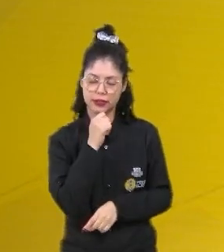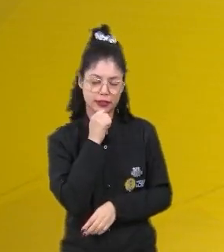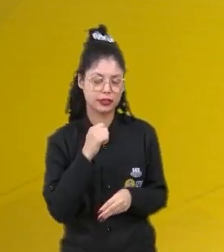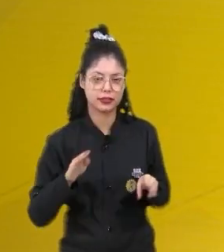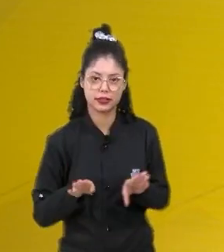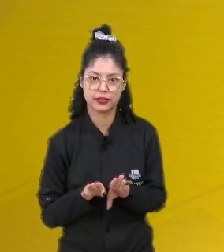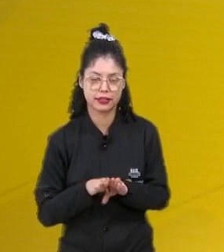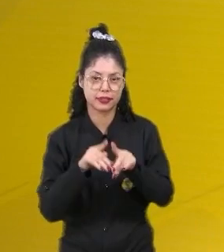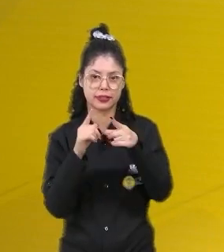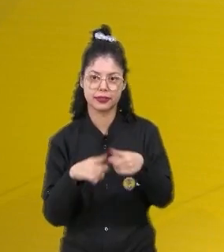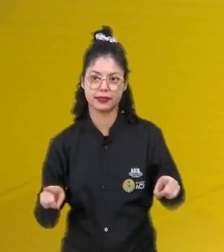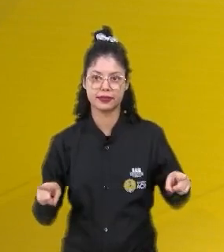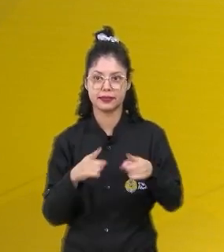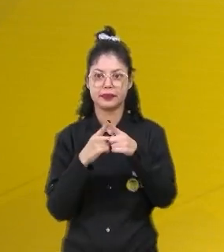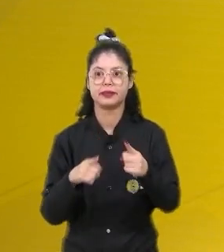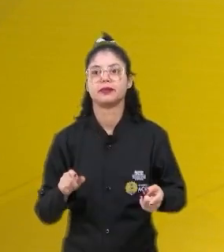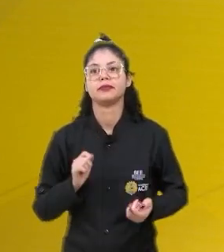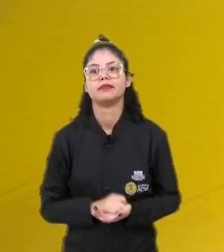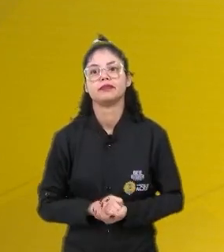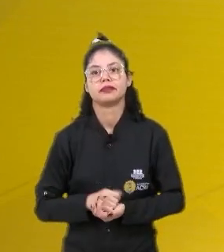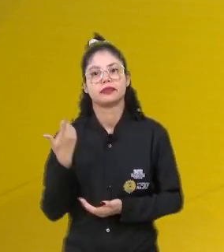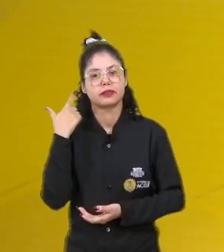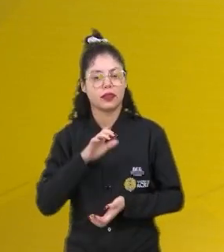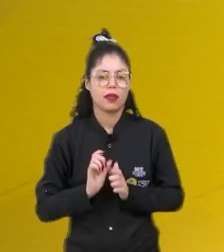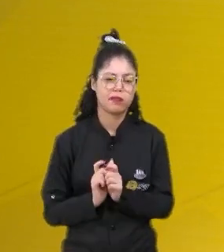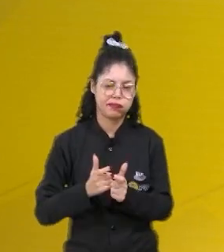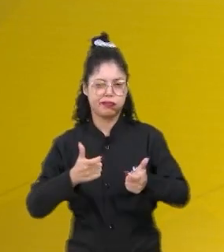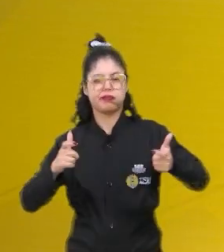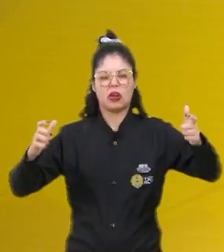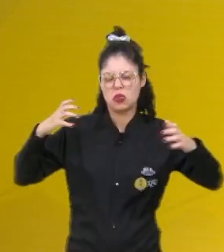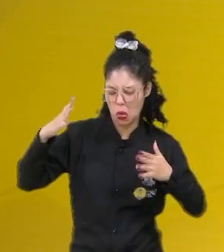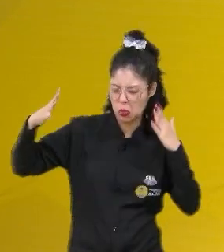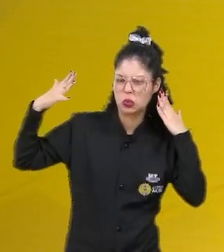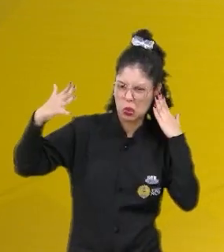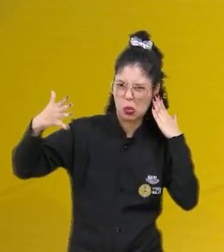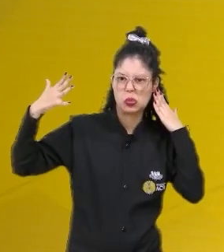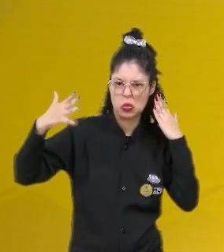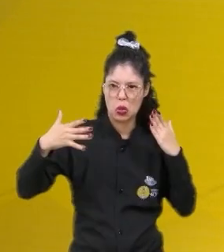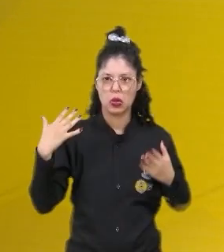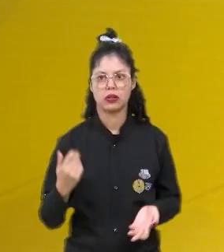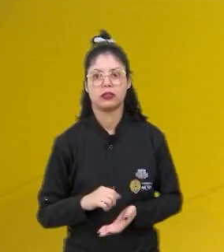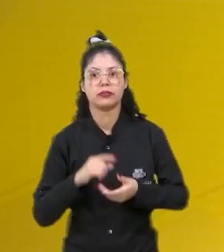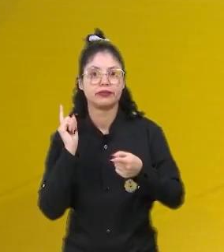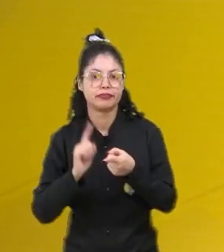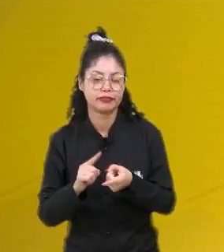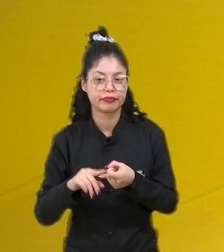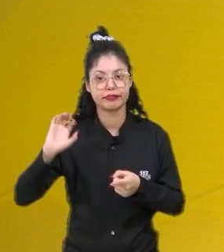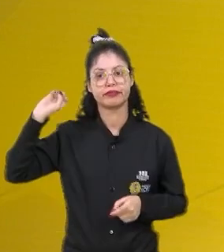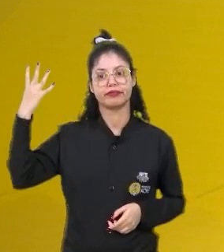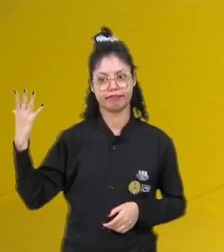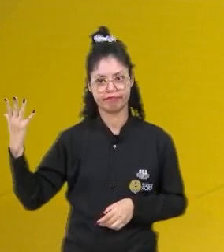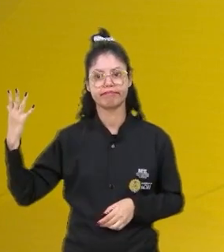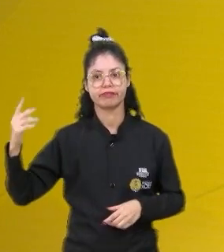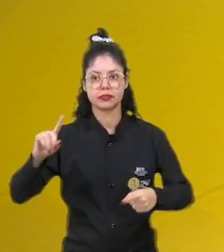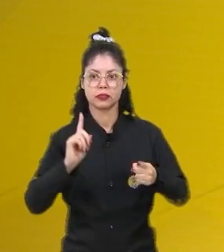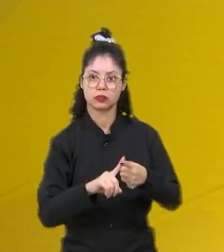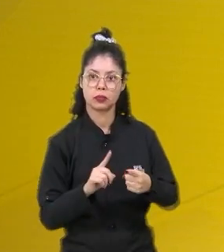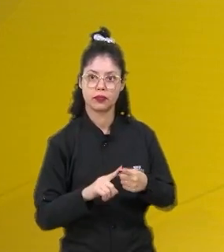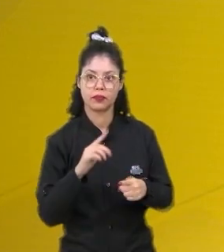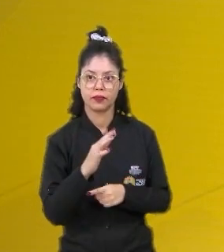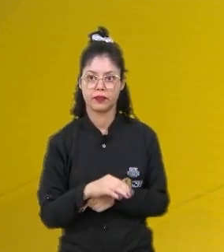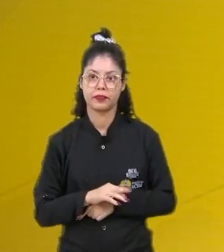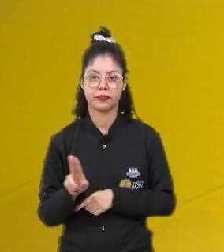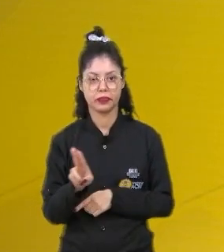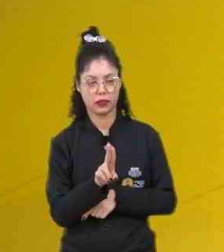brega apaixonado, né? Você consegue ouvir lá e fica morrendo de ódio, né? Por que isso acontece? Devido a um